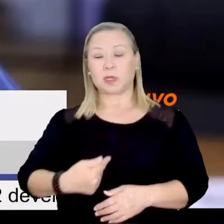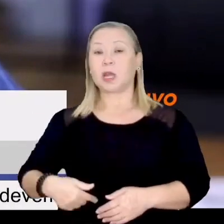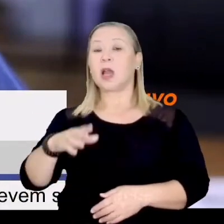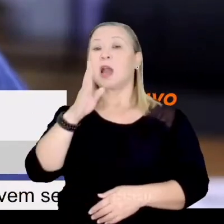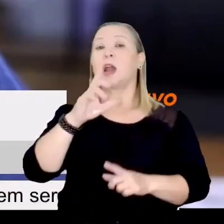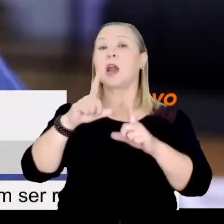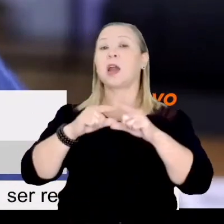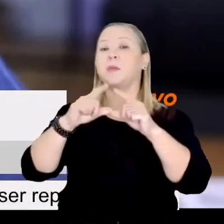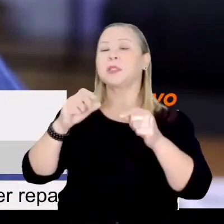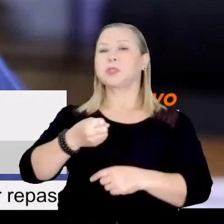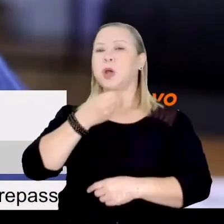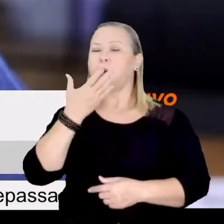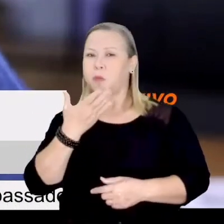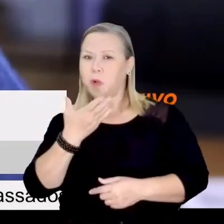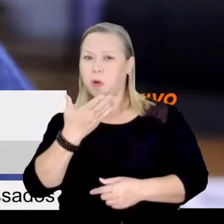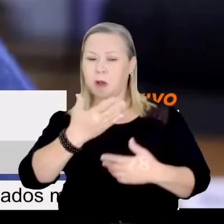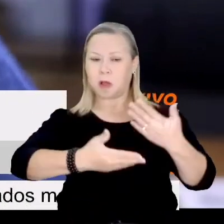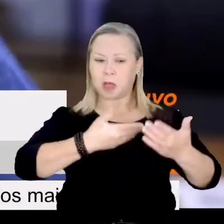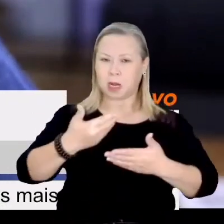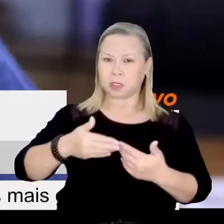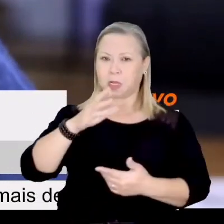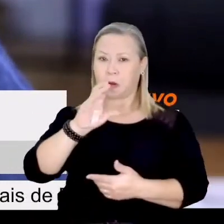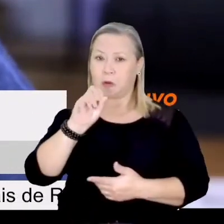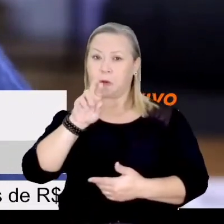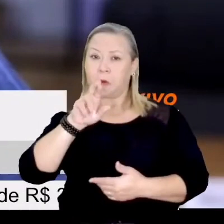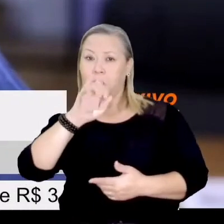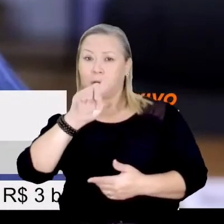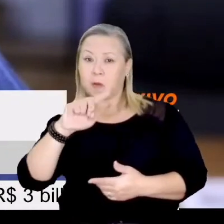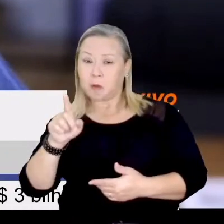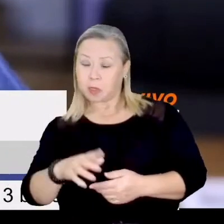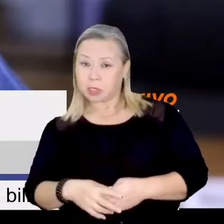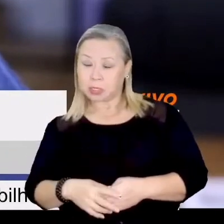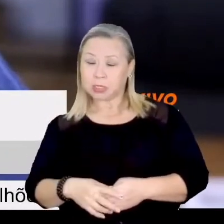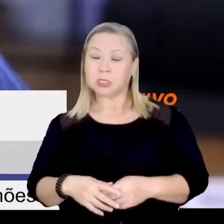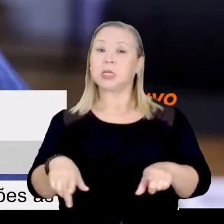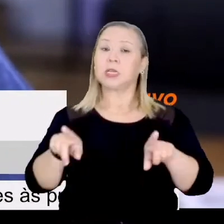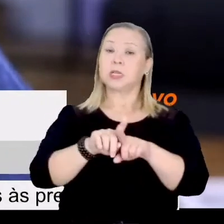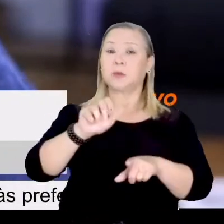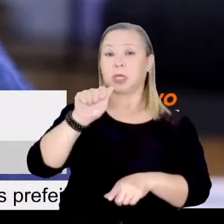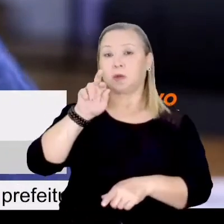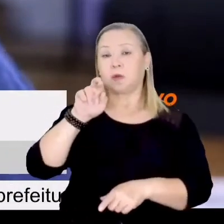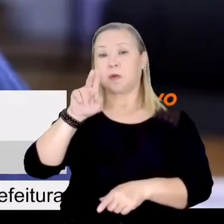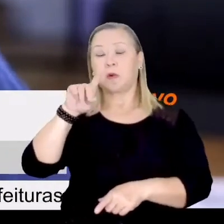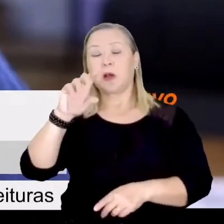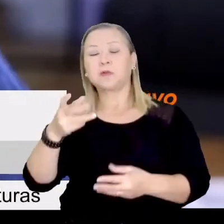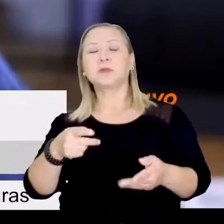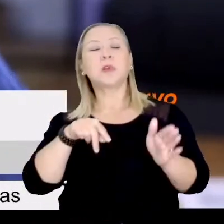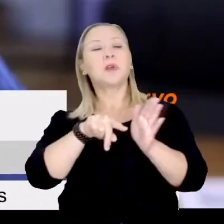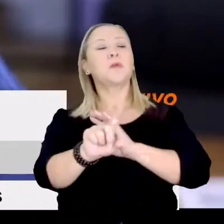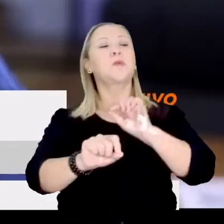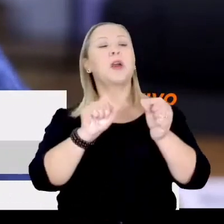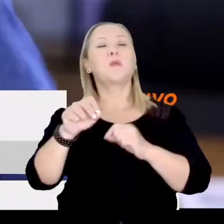Roriz, eu tinha boa relação com o Arruda. Pergunte para ele se algum governo colocou mais dinheiro para obra no estado em que eu não coloquei em